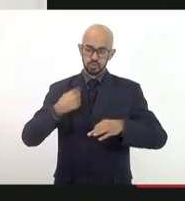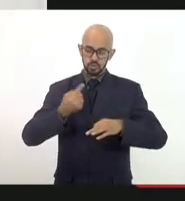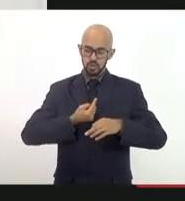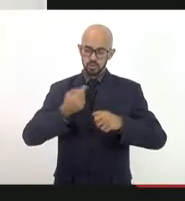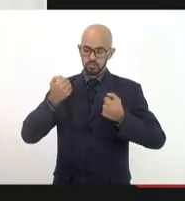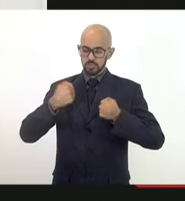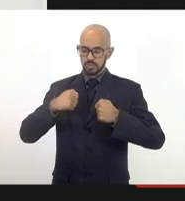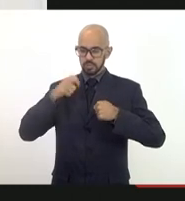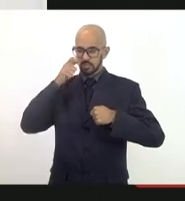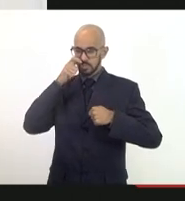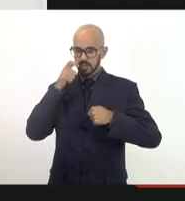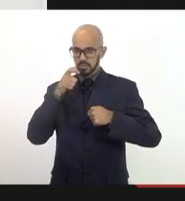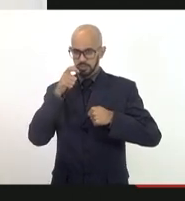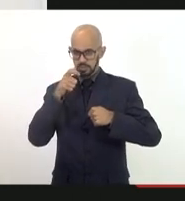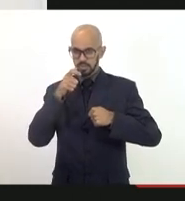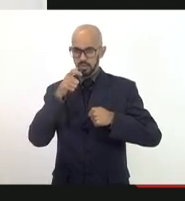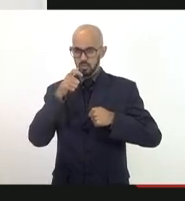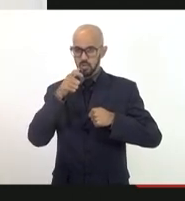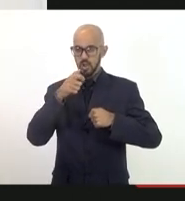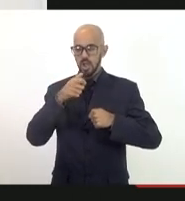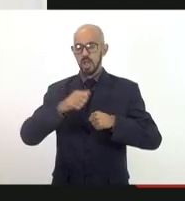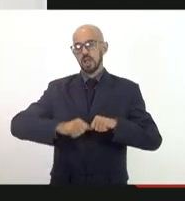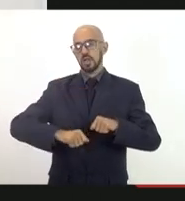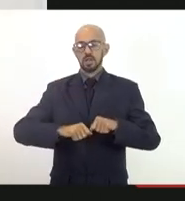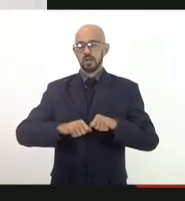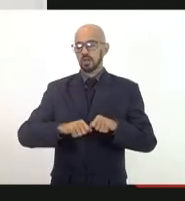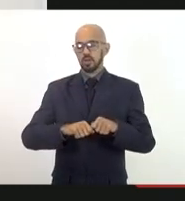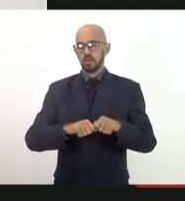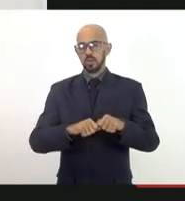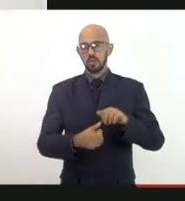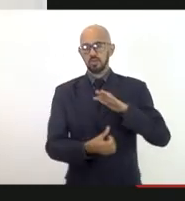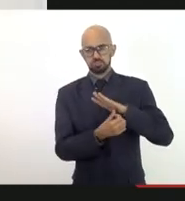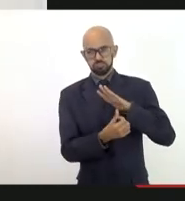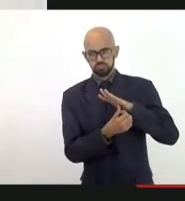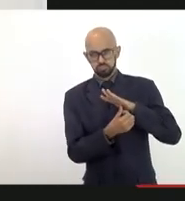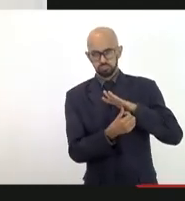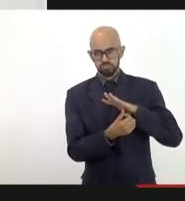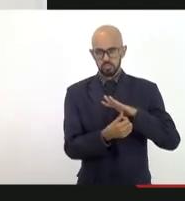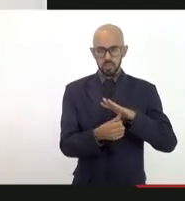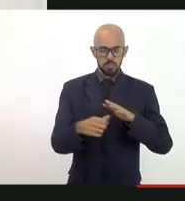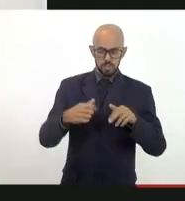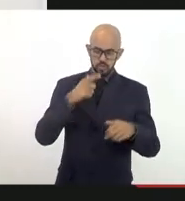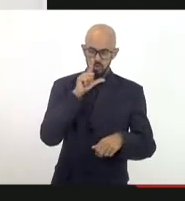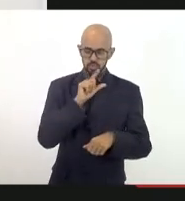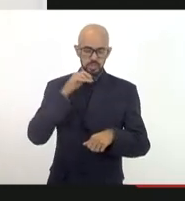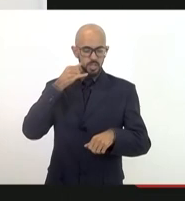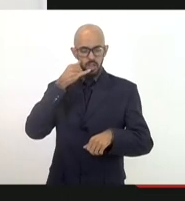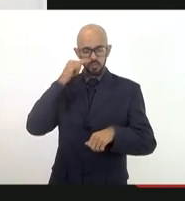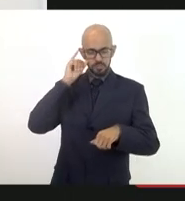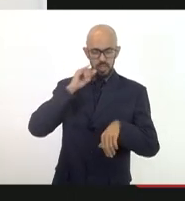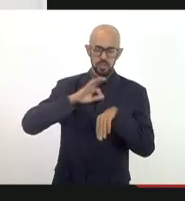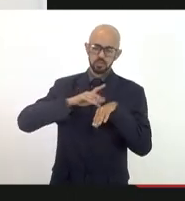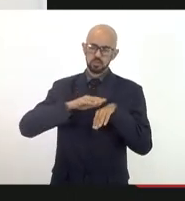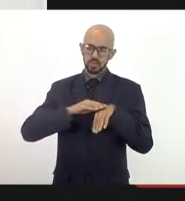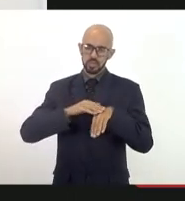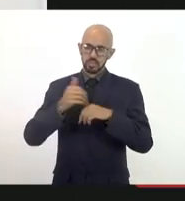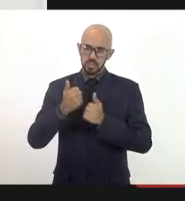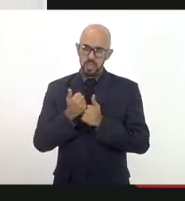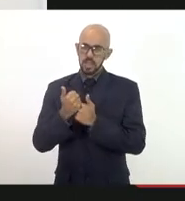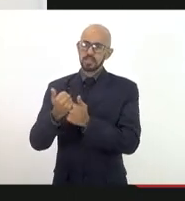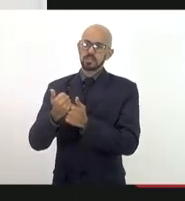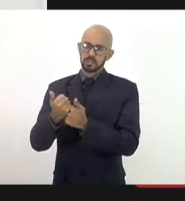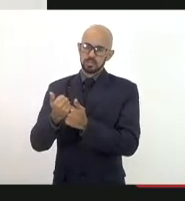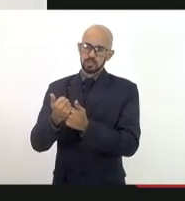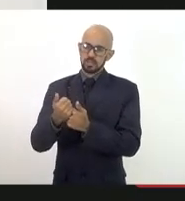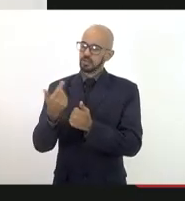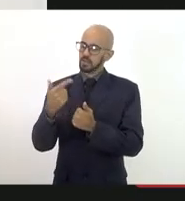para a atenção primária, para que nós tenhamos efetivamente supervisão e qualificação na prevenção, no diagnóstico, na assistência. Não tem